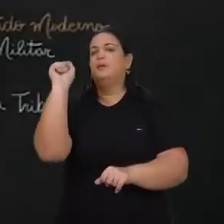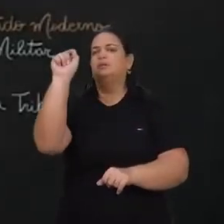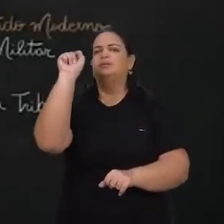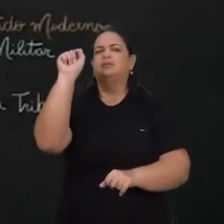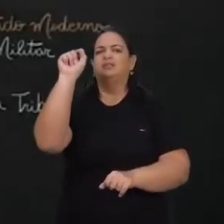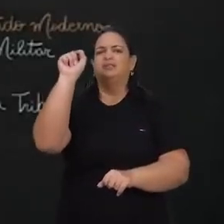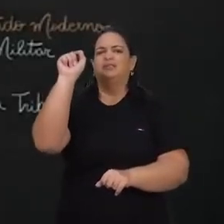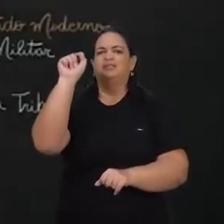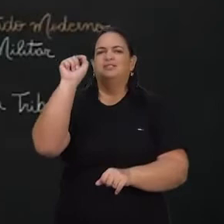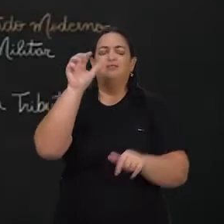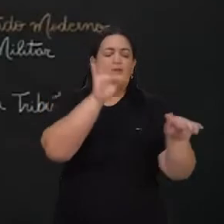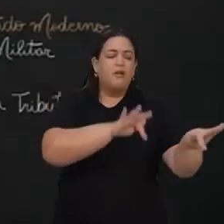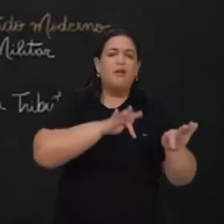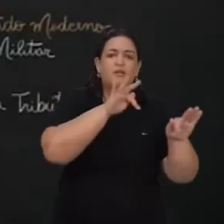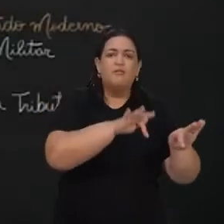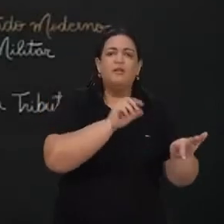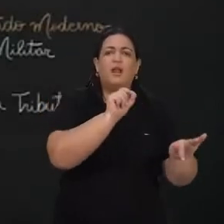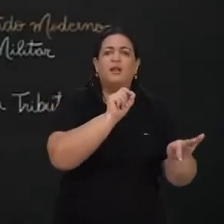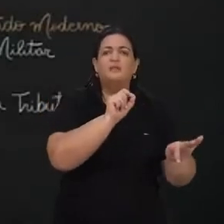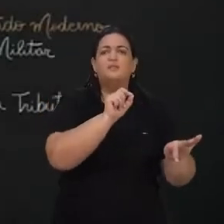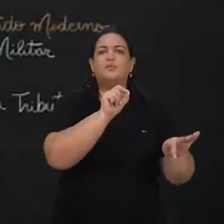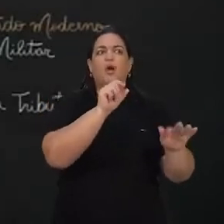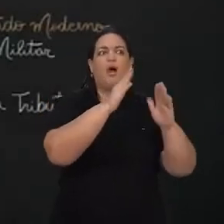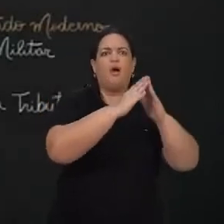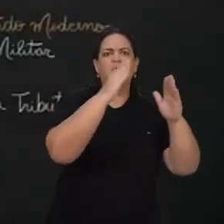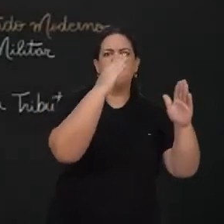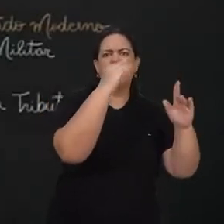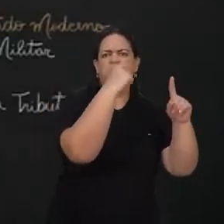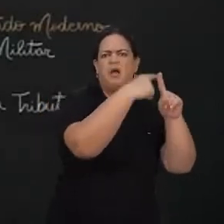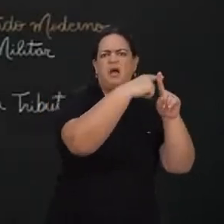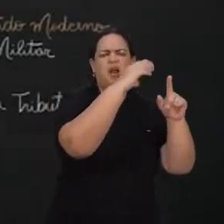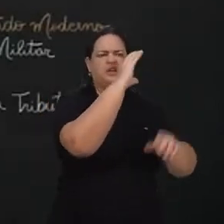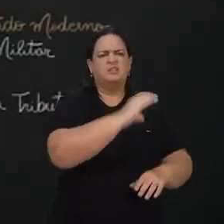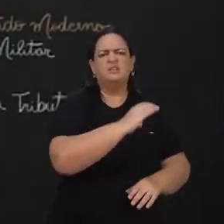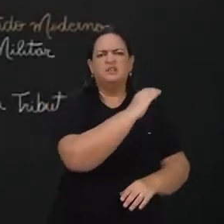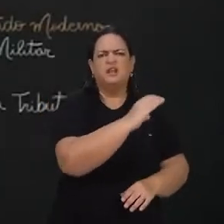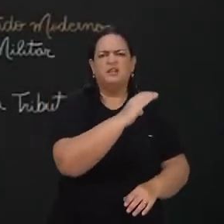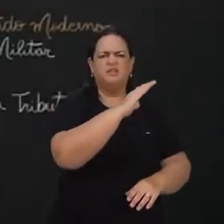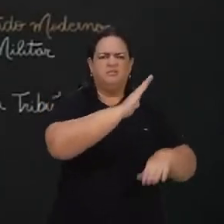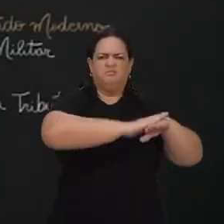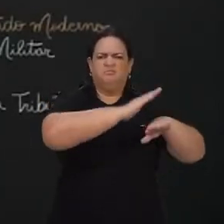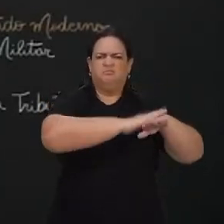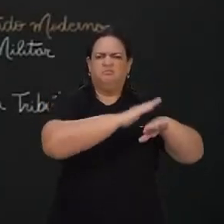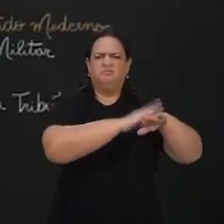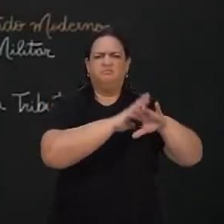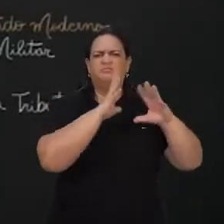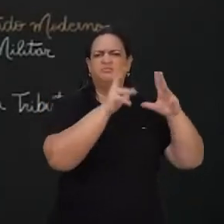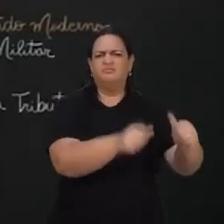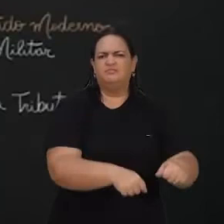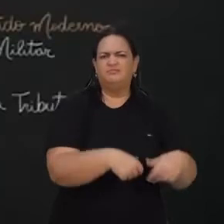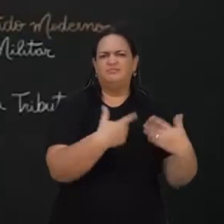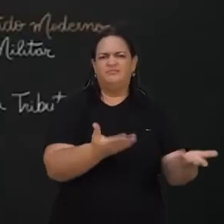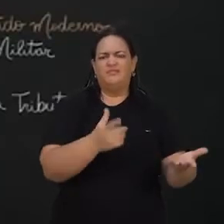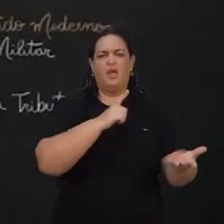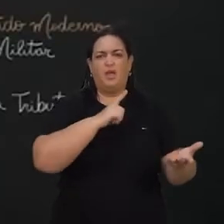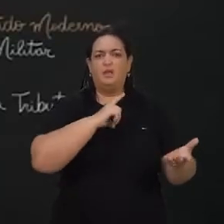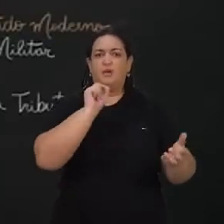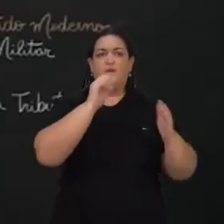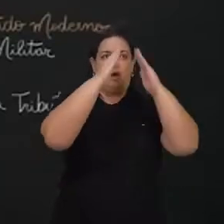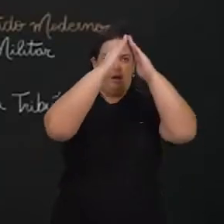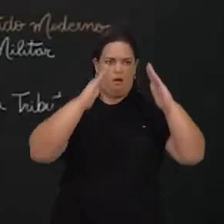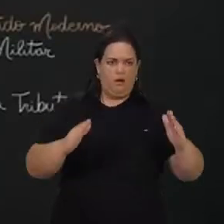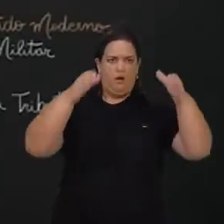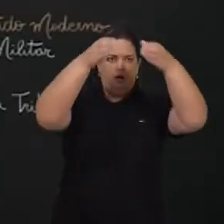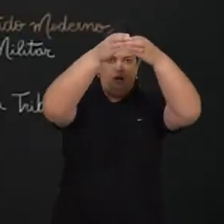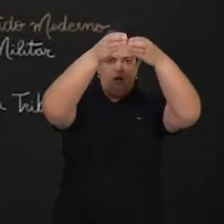feudalismo, foi o domínio da Igreja Católica, né? Então tinha essa divisão da sociedade em clero, que era quem participava da